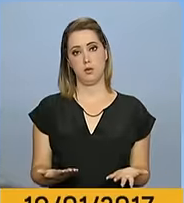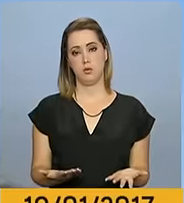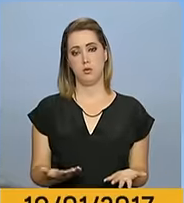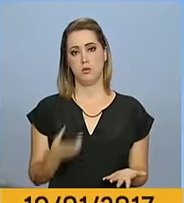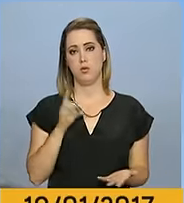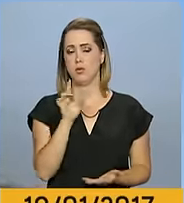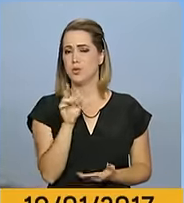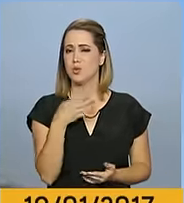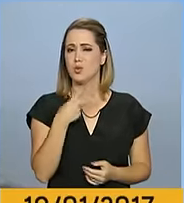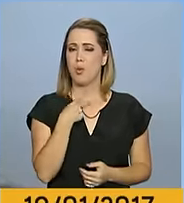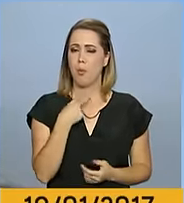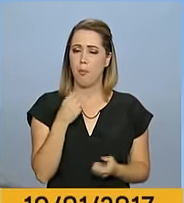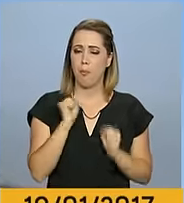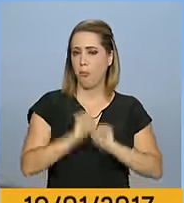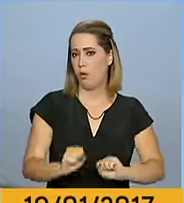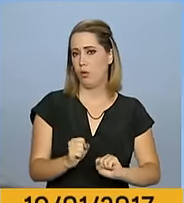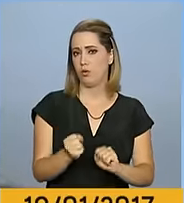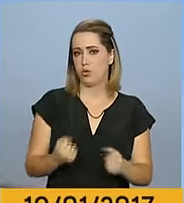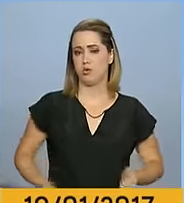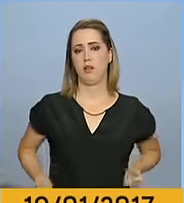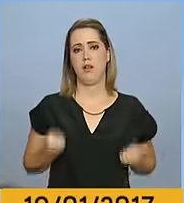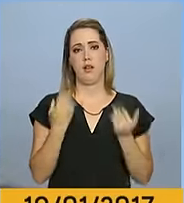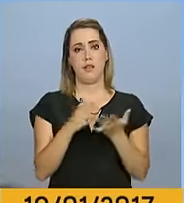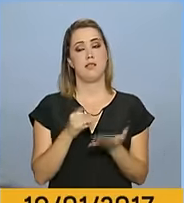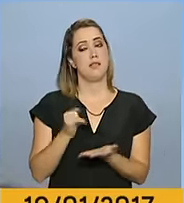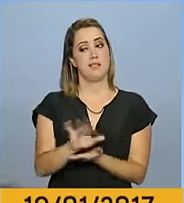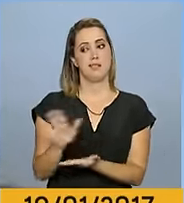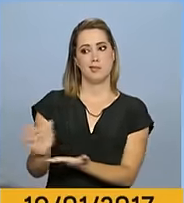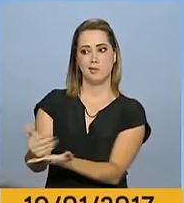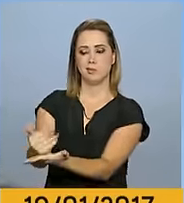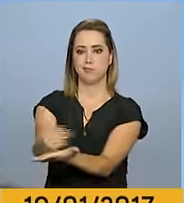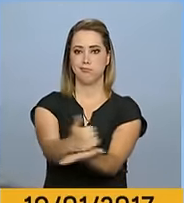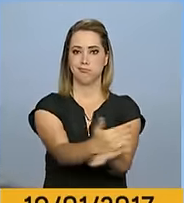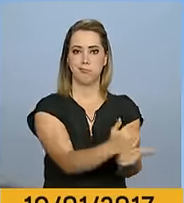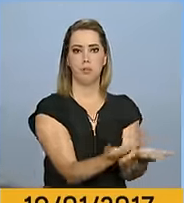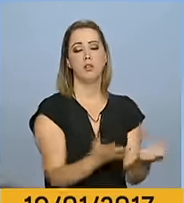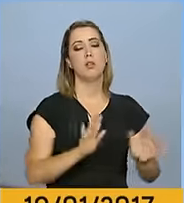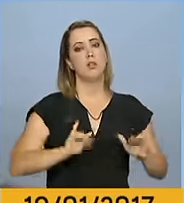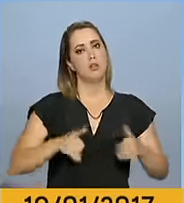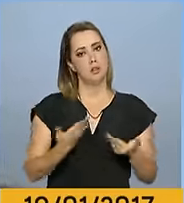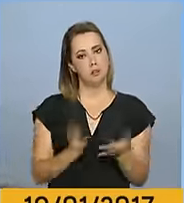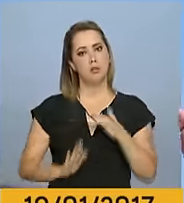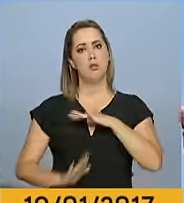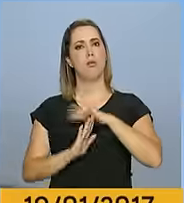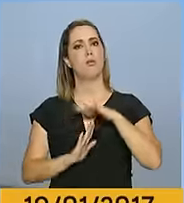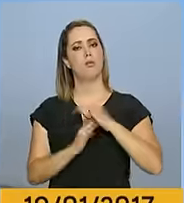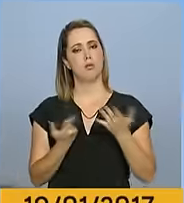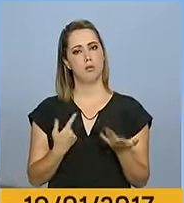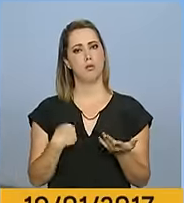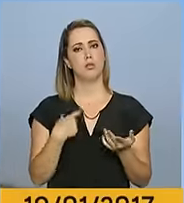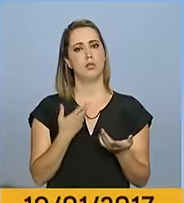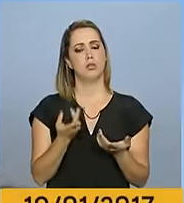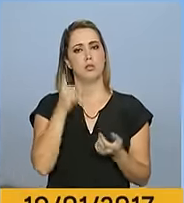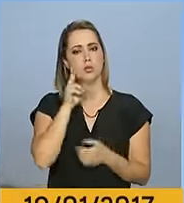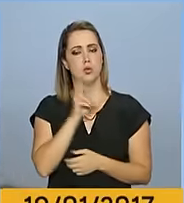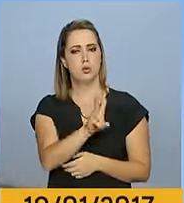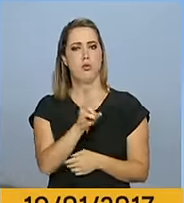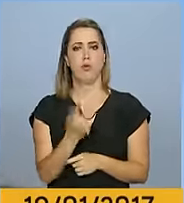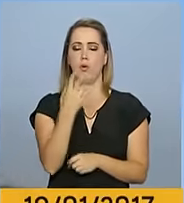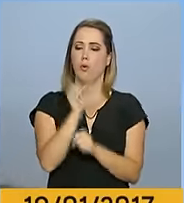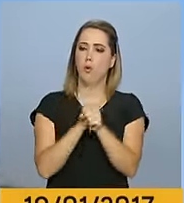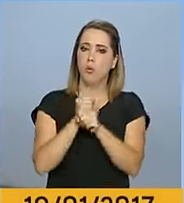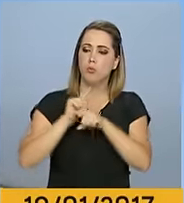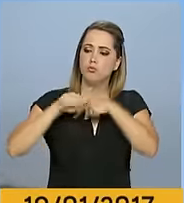só pode gastar aquilo que arrecada. E nesse teto dos gastos, você só faz a revisão do orçamento de um ano para